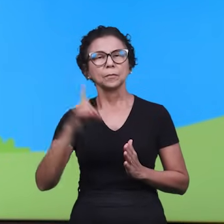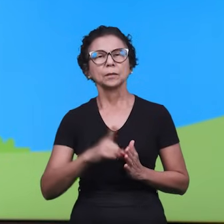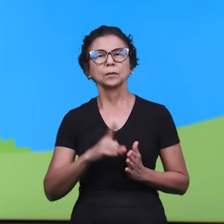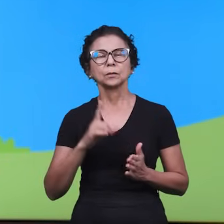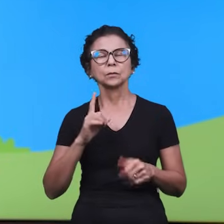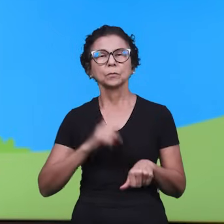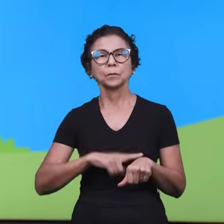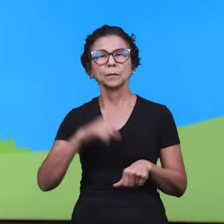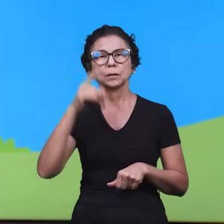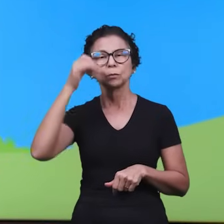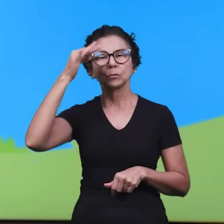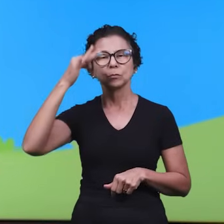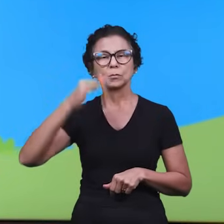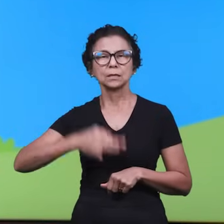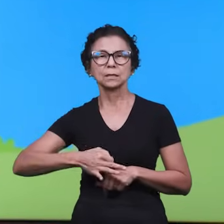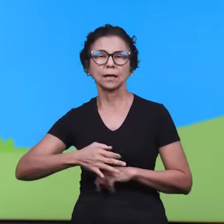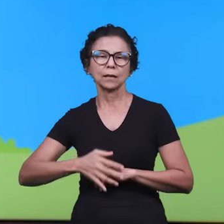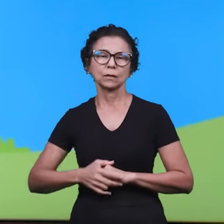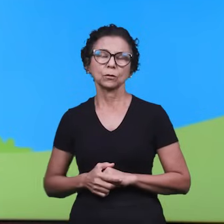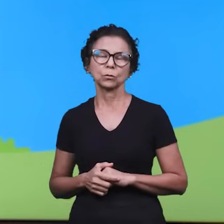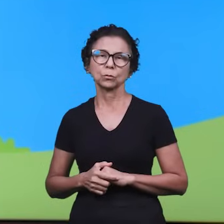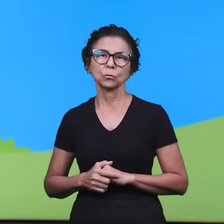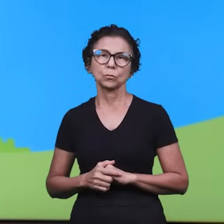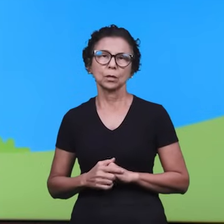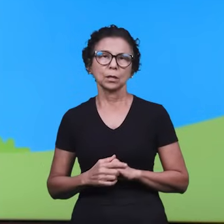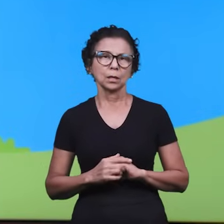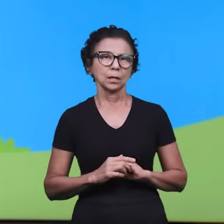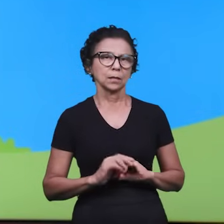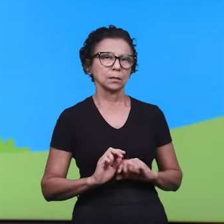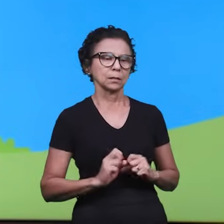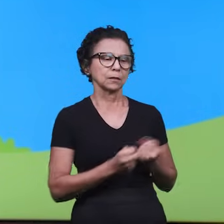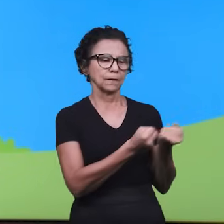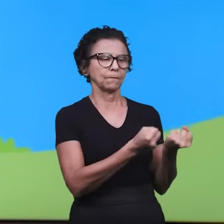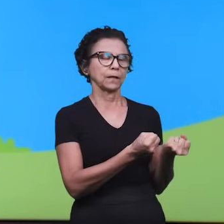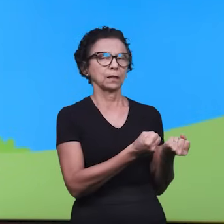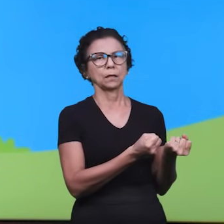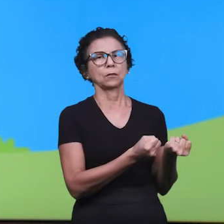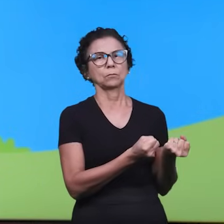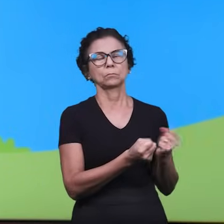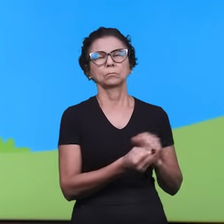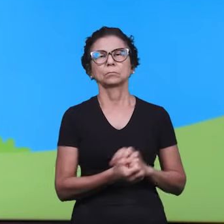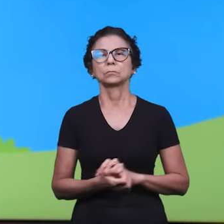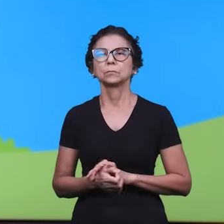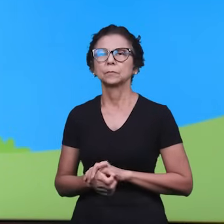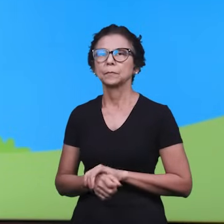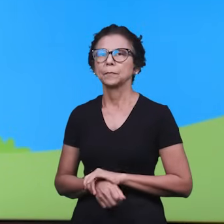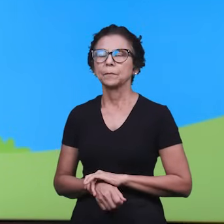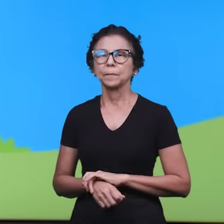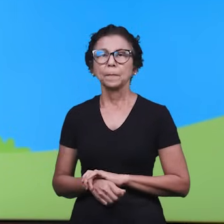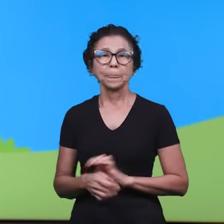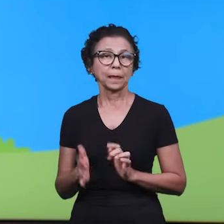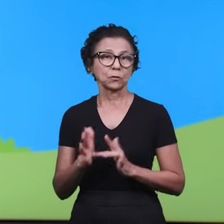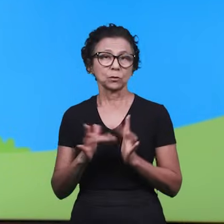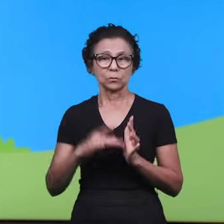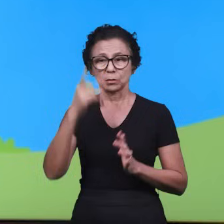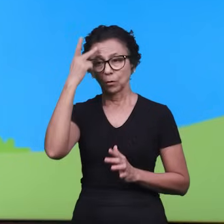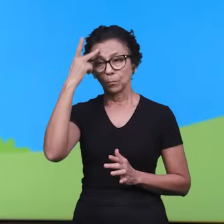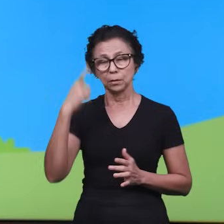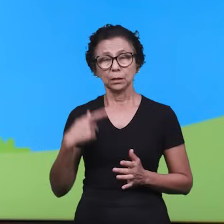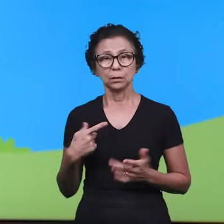palavra na hora certa. Jesus foi homem como nós. Ele sabia das